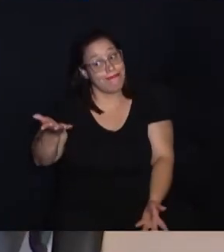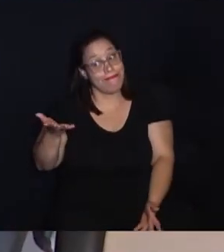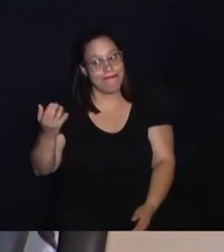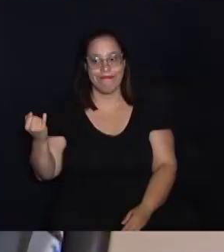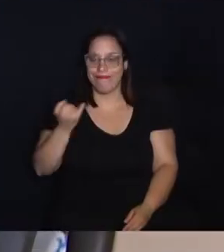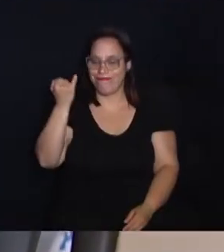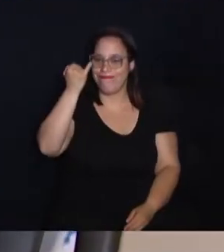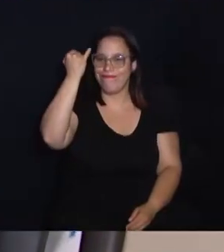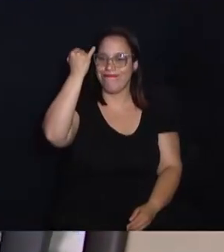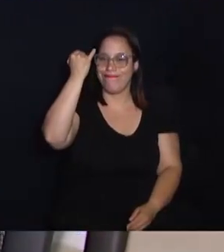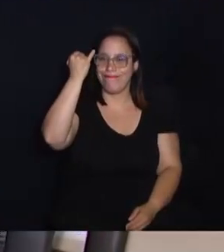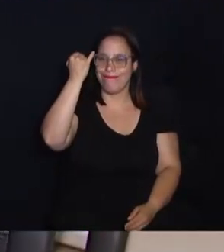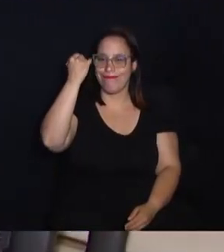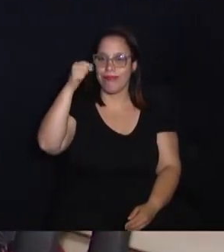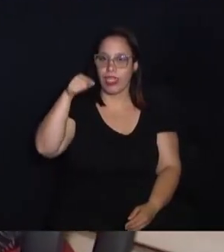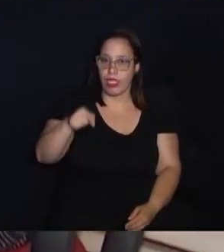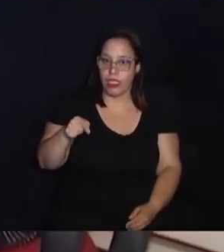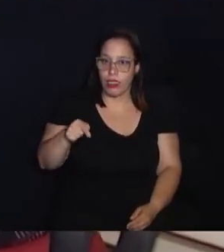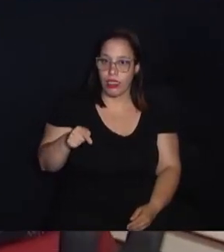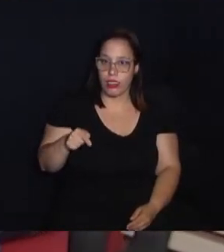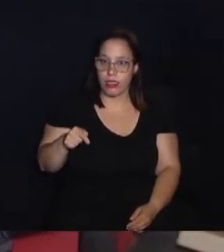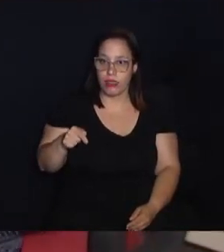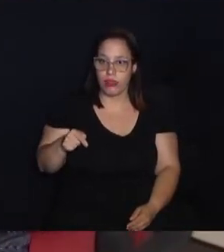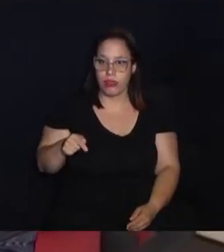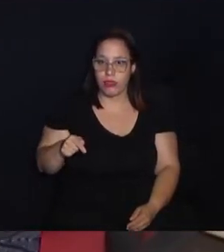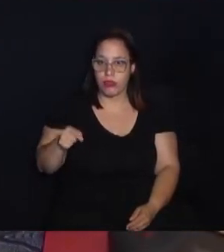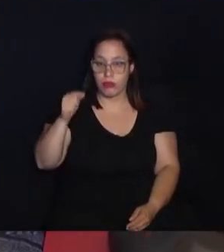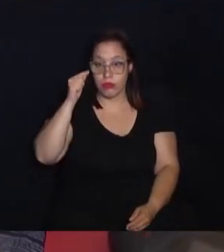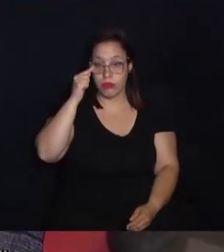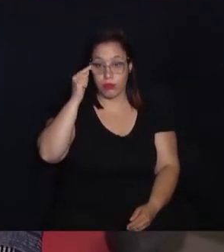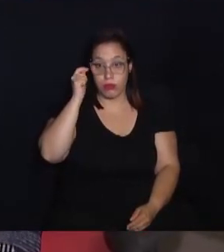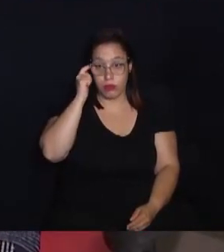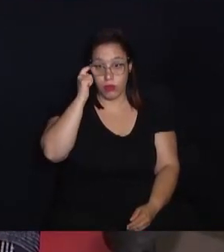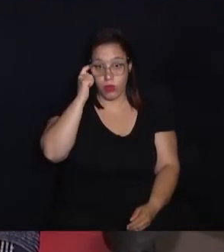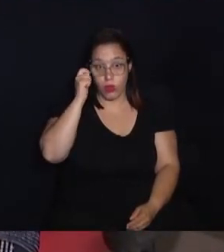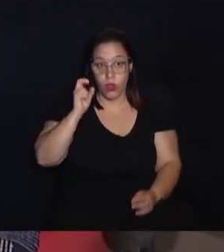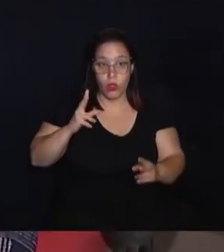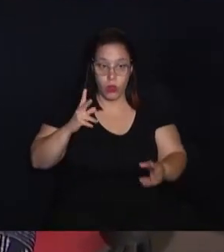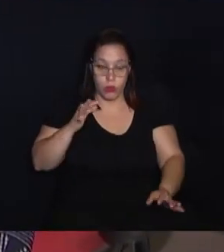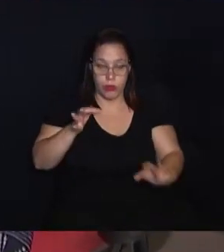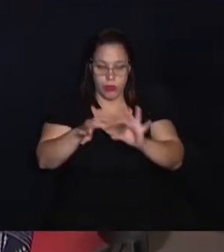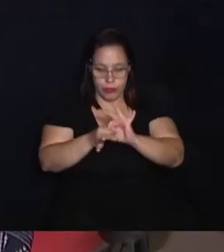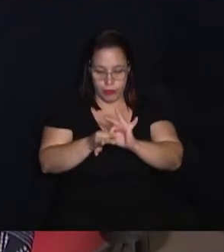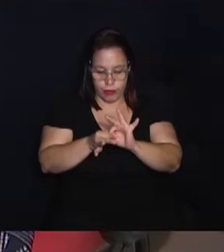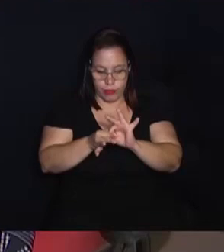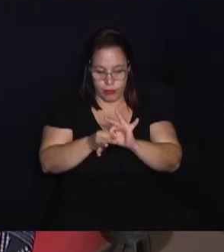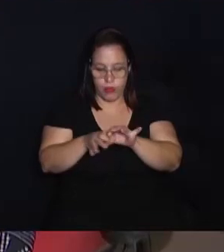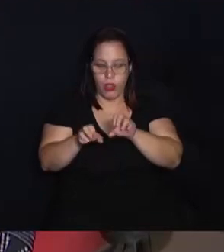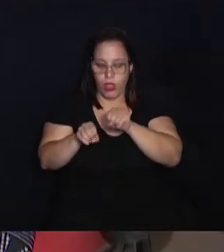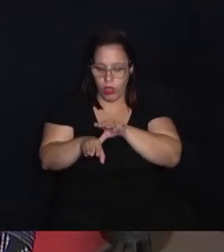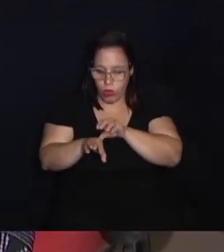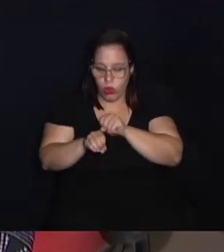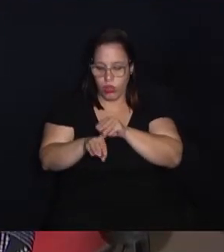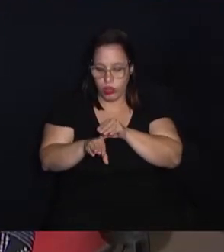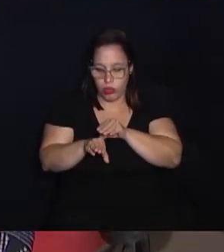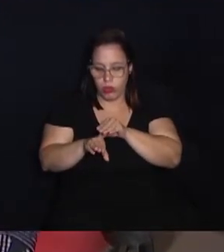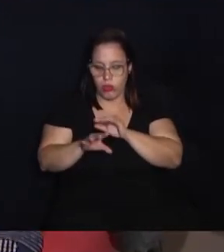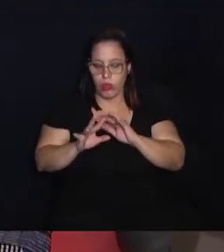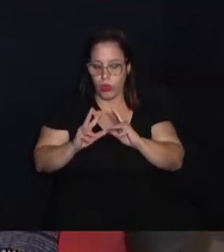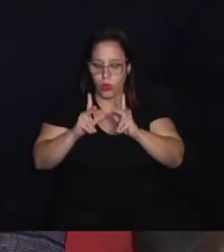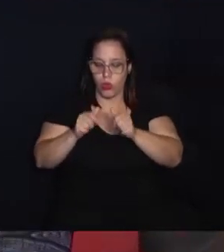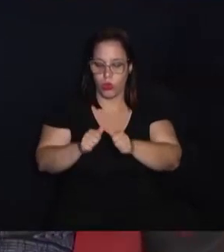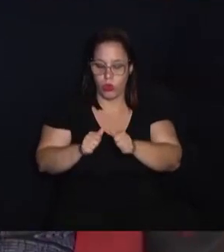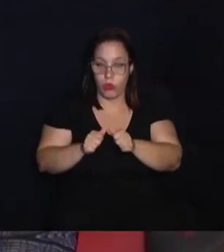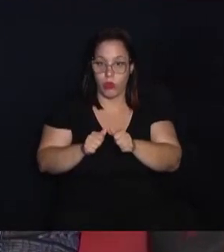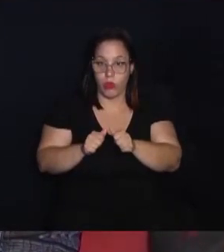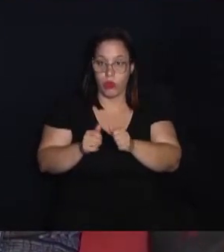importante que esse campo de estudo sejam presentes e consolidados na educação, não é? Sobretudo no